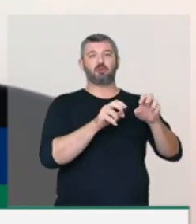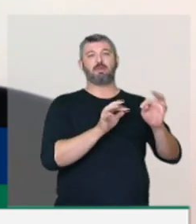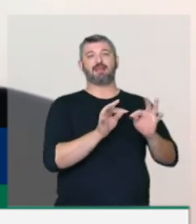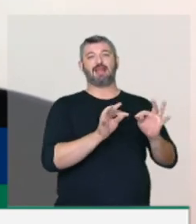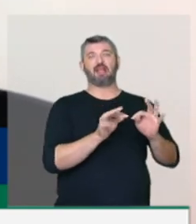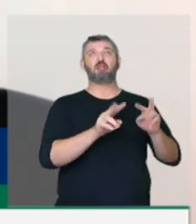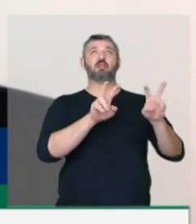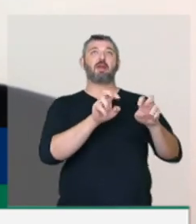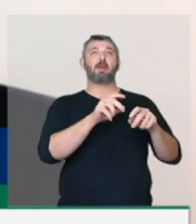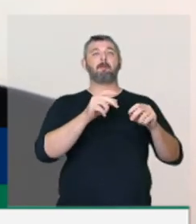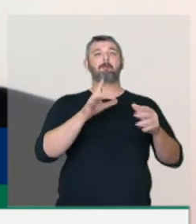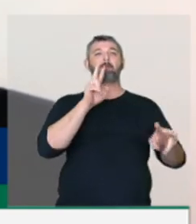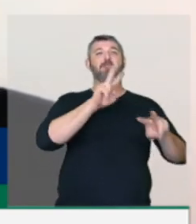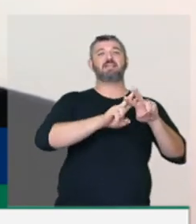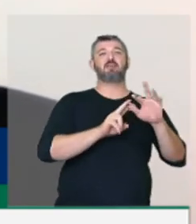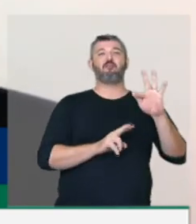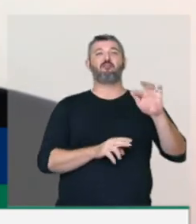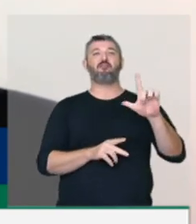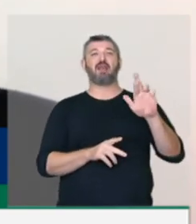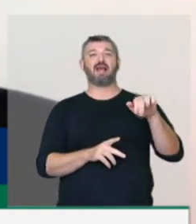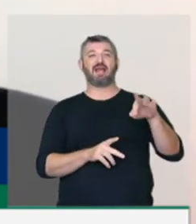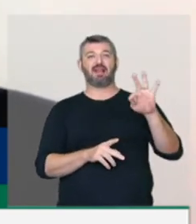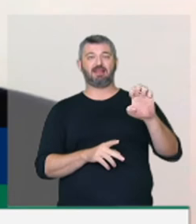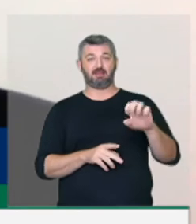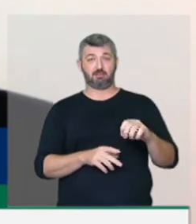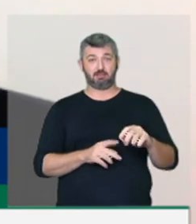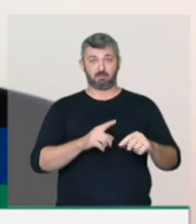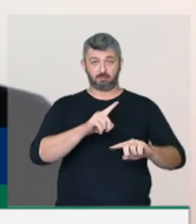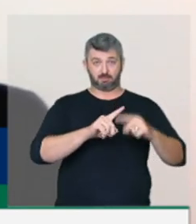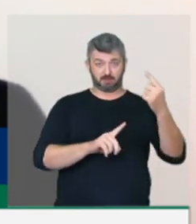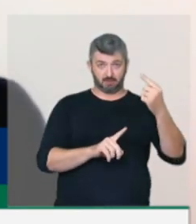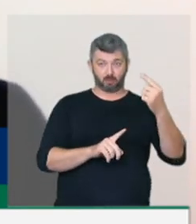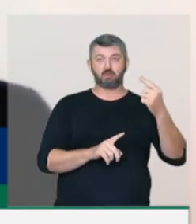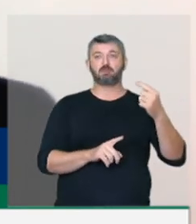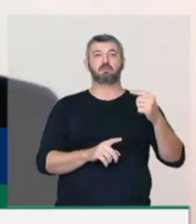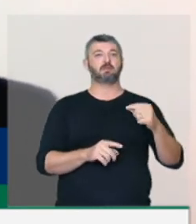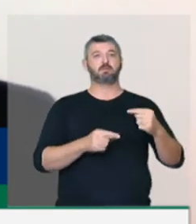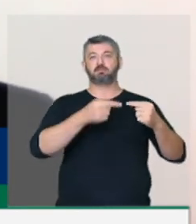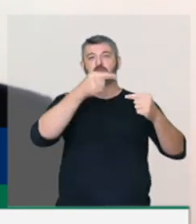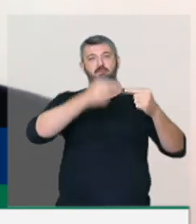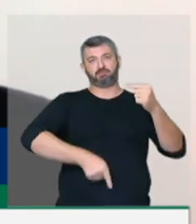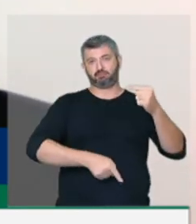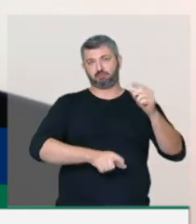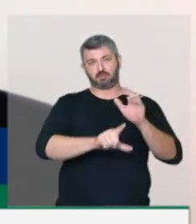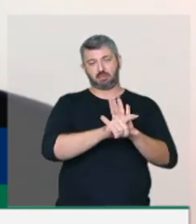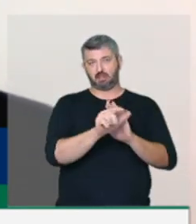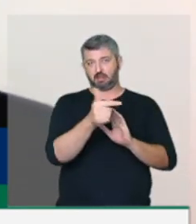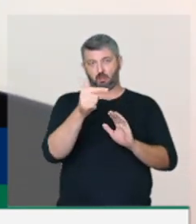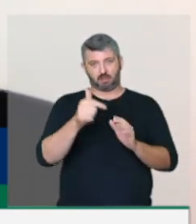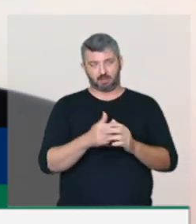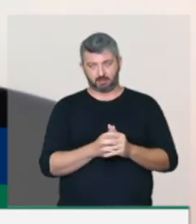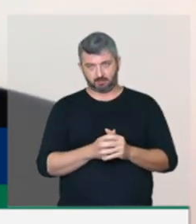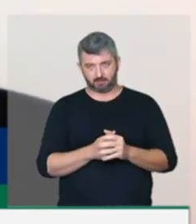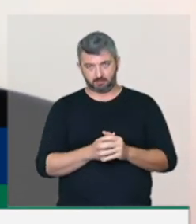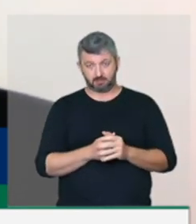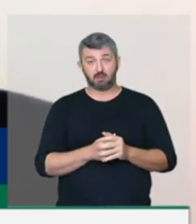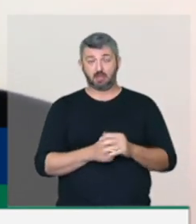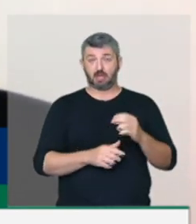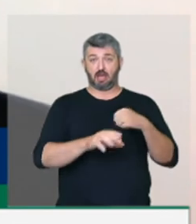flagrante. Quais sejam? Em primeiro lugar, a atipicidade do fato, garantido